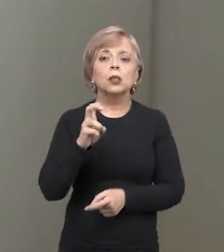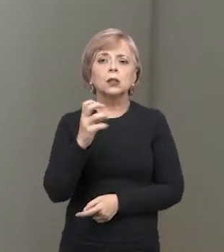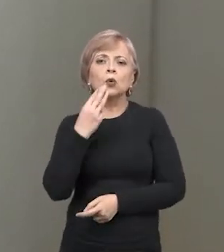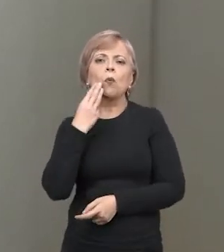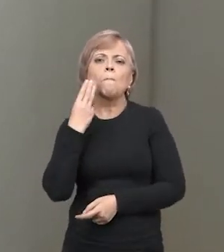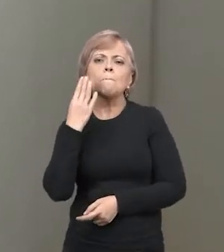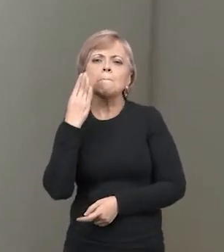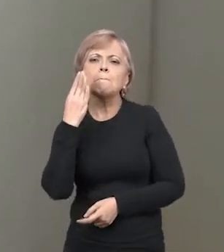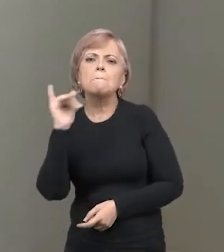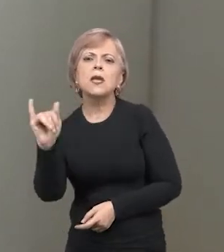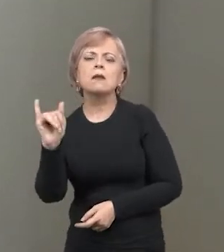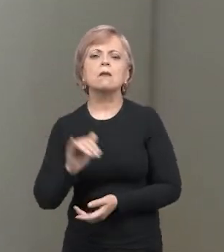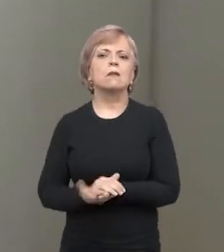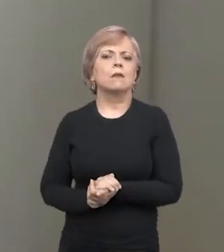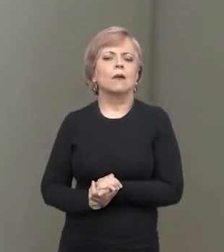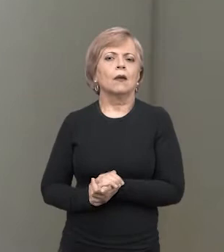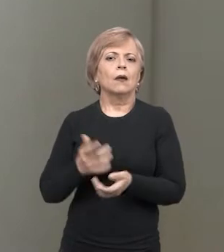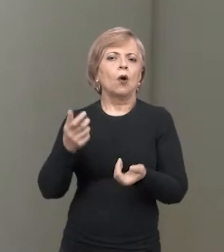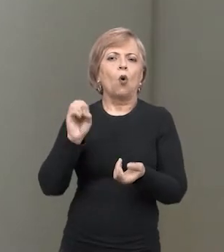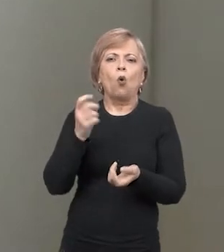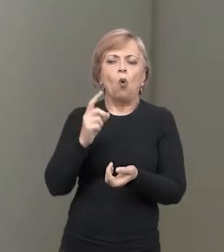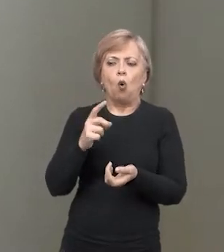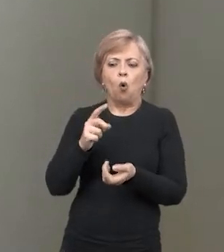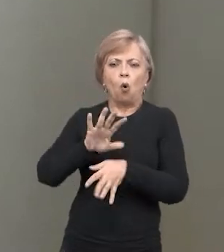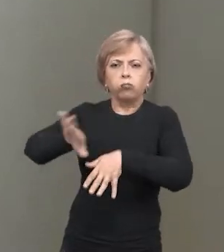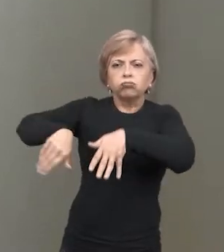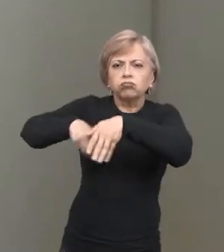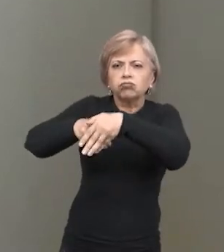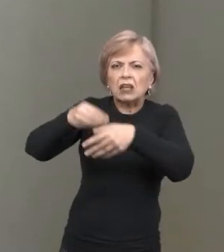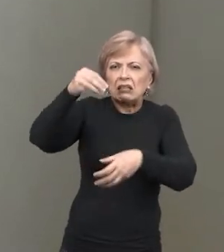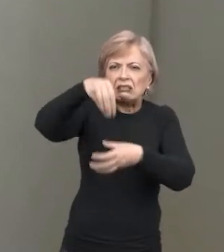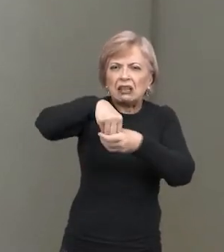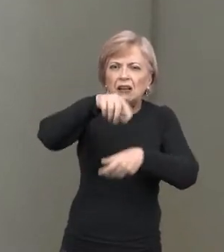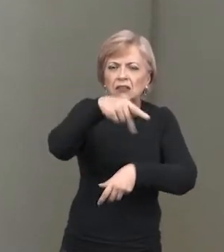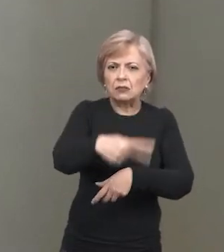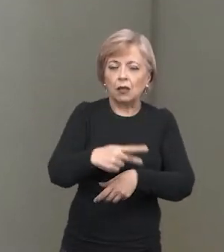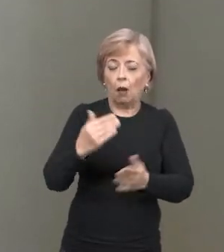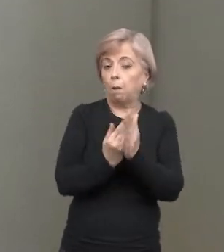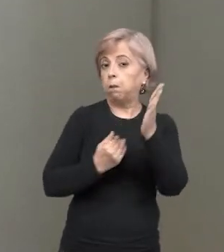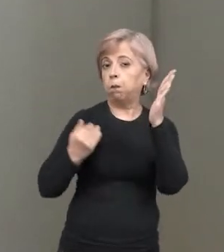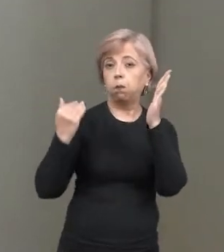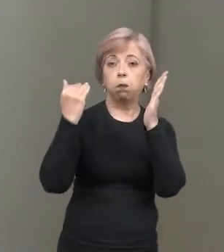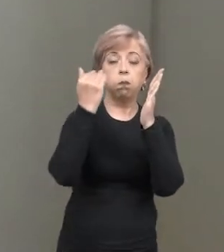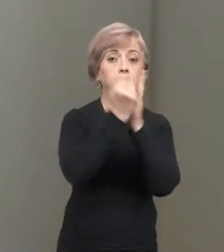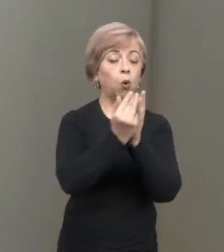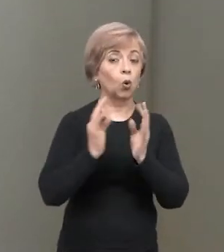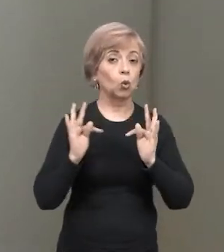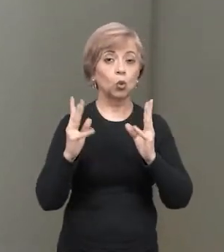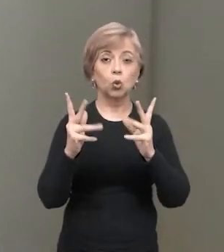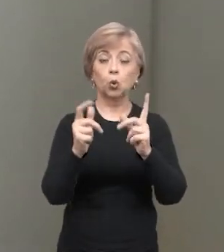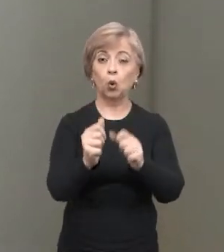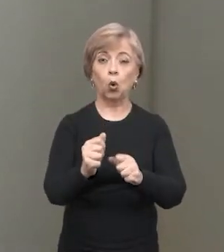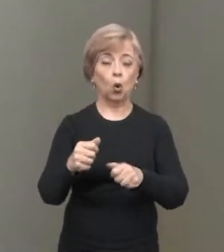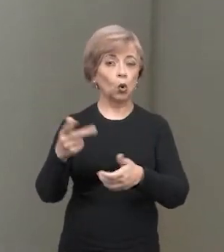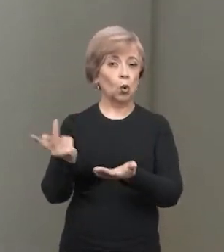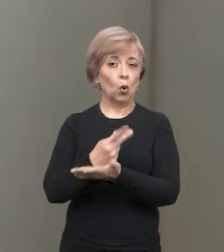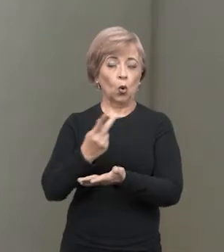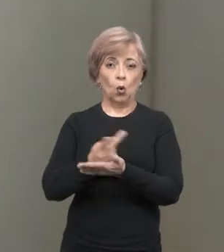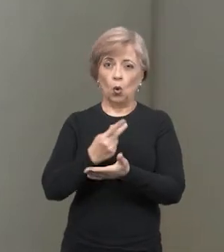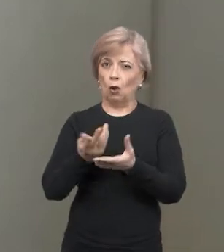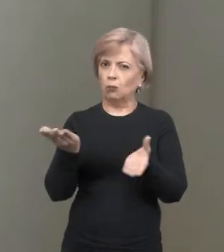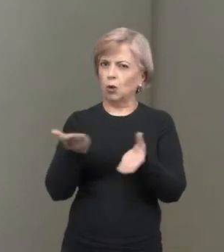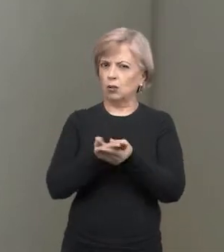de reais ou de ilícitos cíveis na casa que ultrapassam esse valor, se somadas todas as ações de improbidade, enfim, isso tudo tem